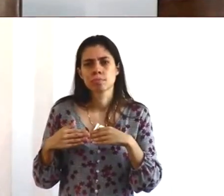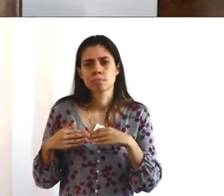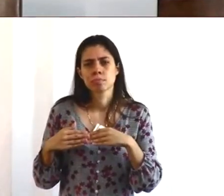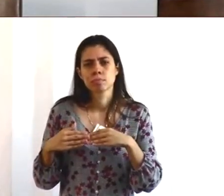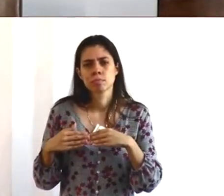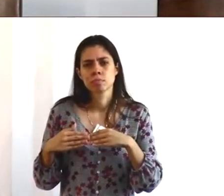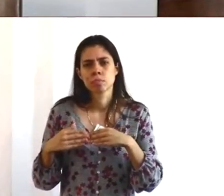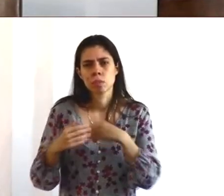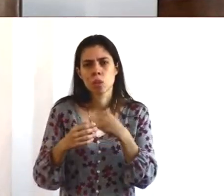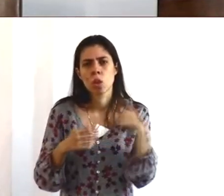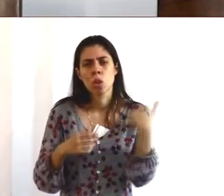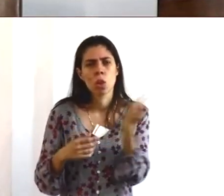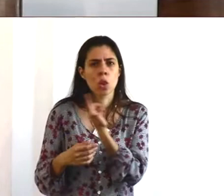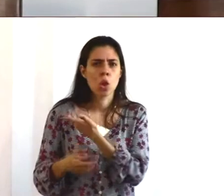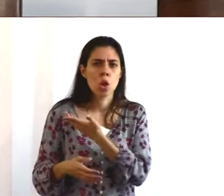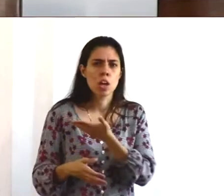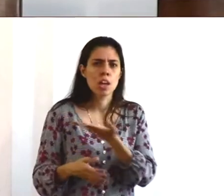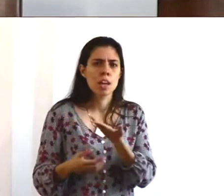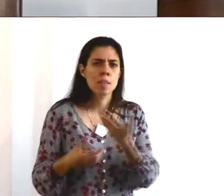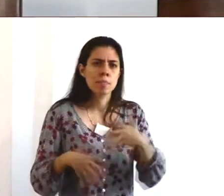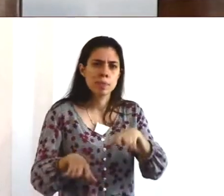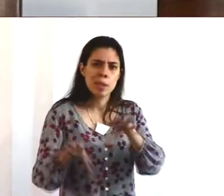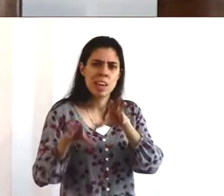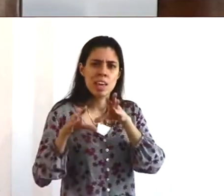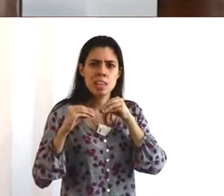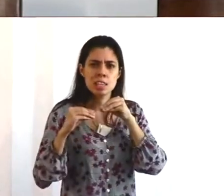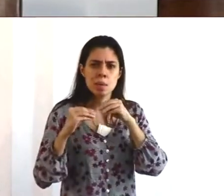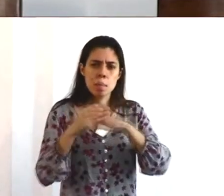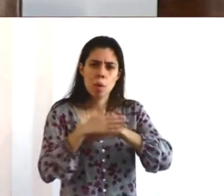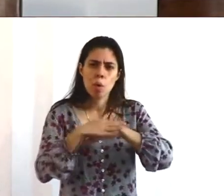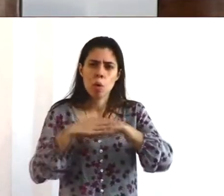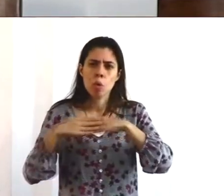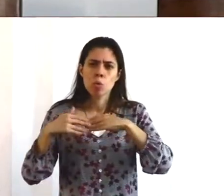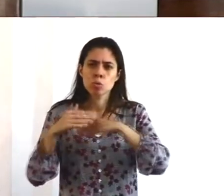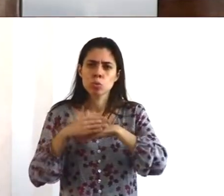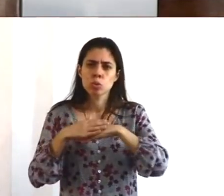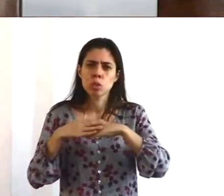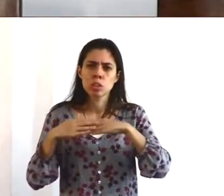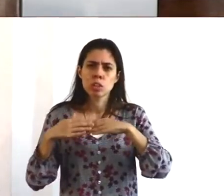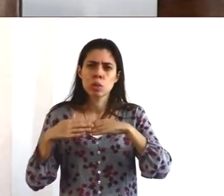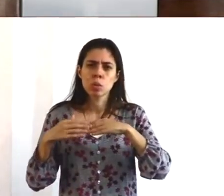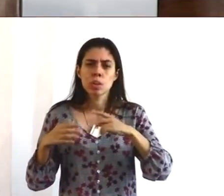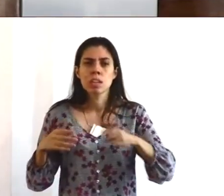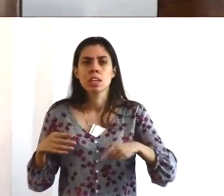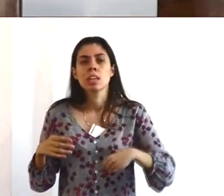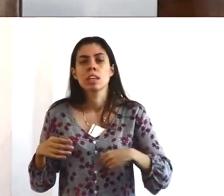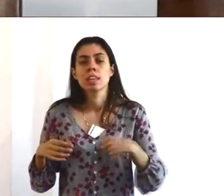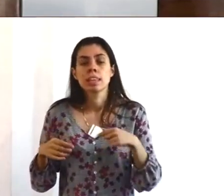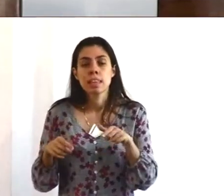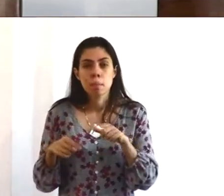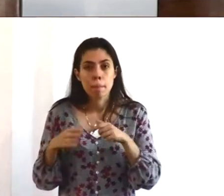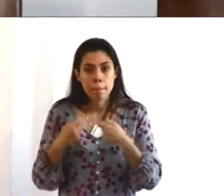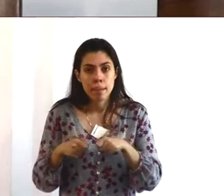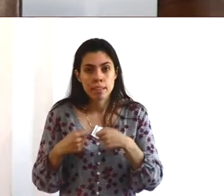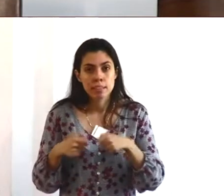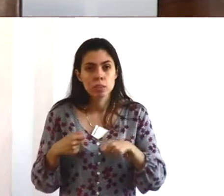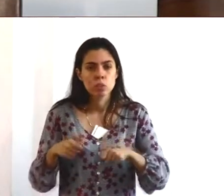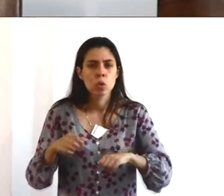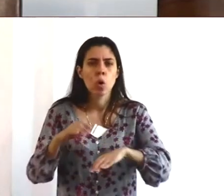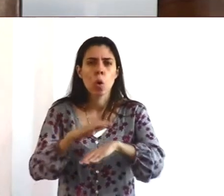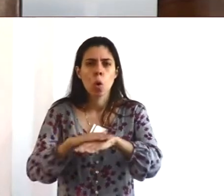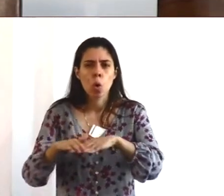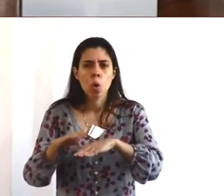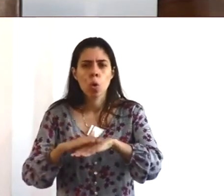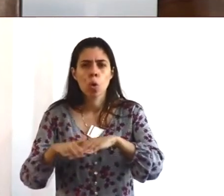consolar outros. Ou seja, eu não posso sentar e esperar que a solução do meu problema venha. Eu preciso